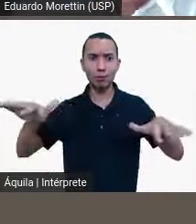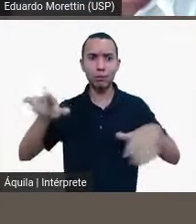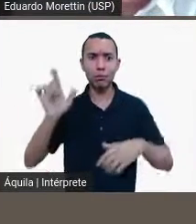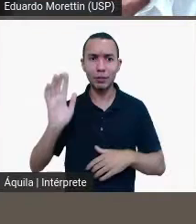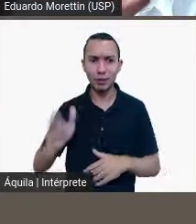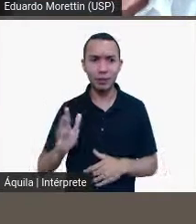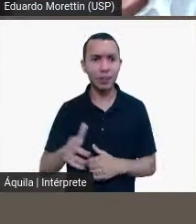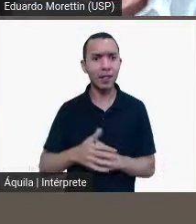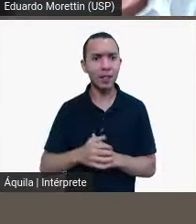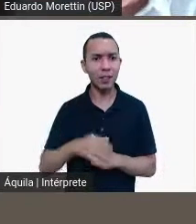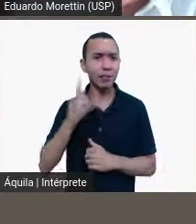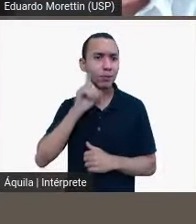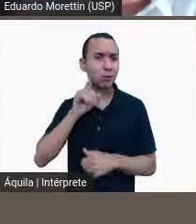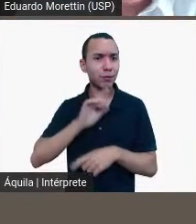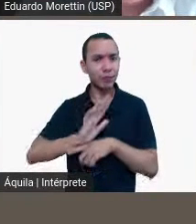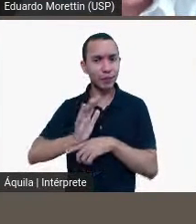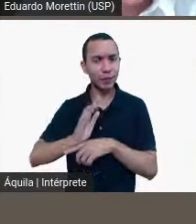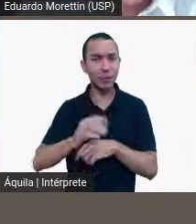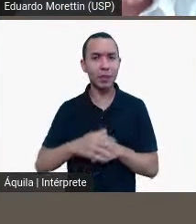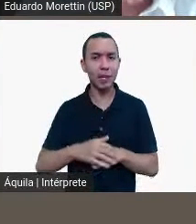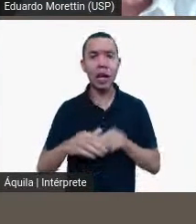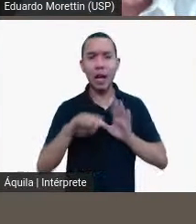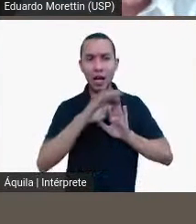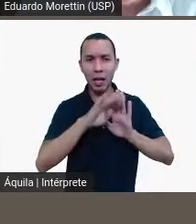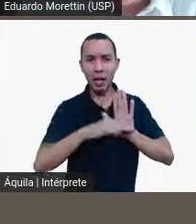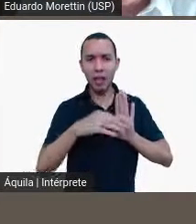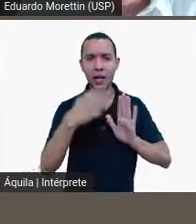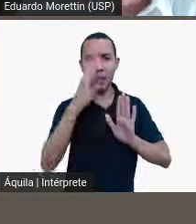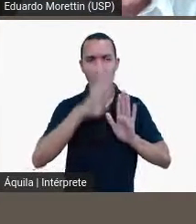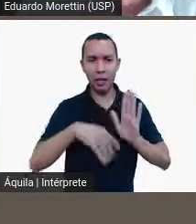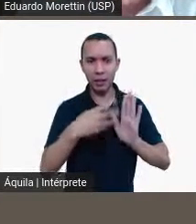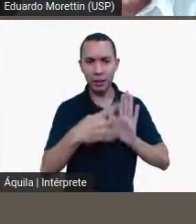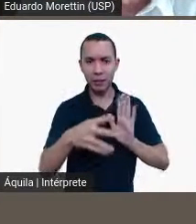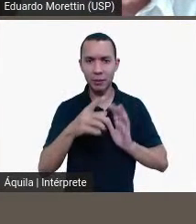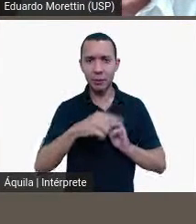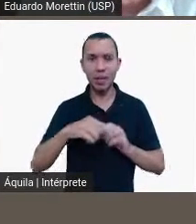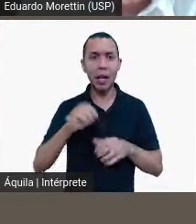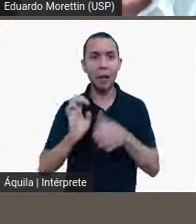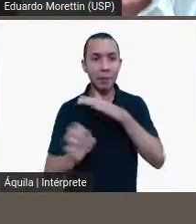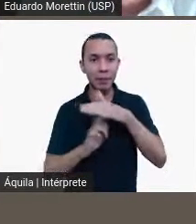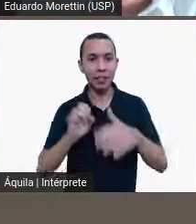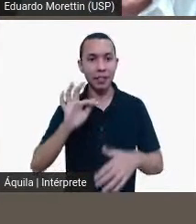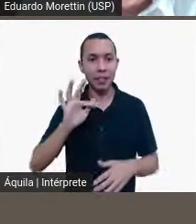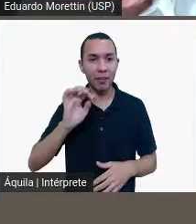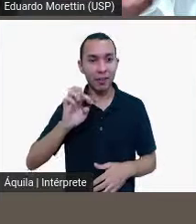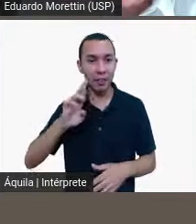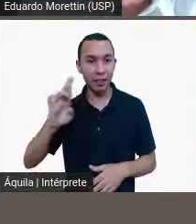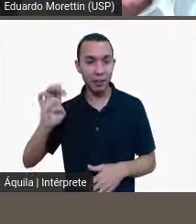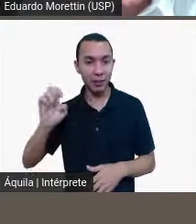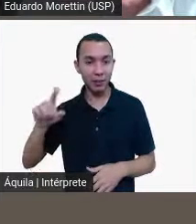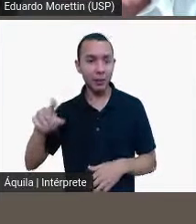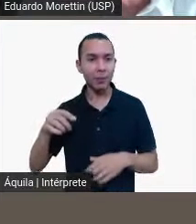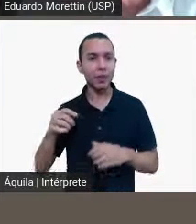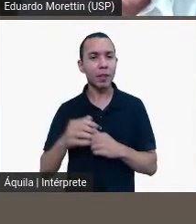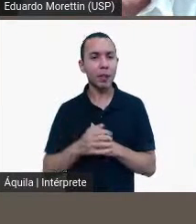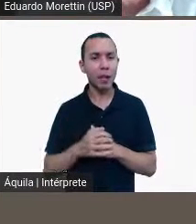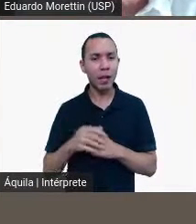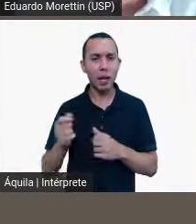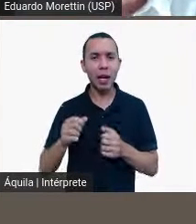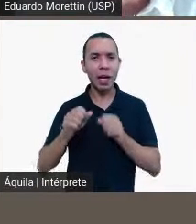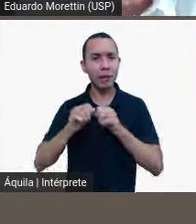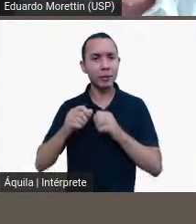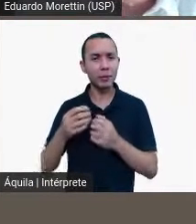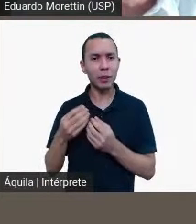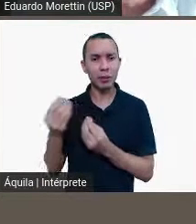de contabilidade feita pela empresa Ferrez, que cuidava da distribuição dos filmes da Fox. Então, vocês